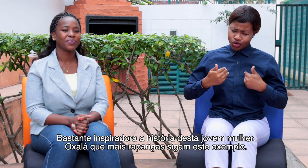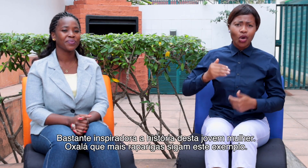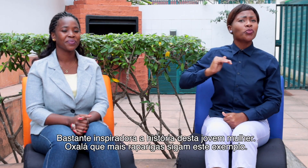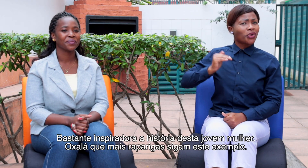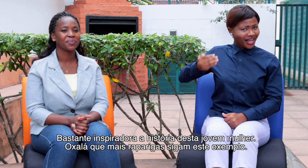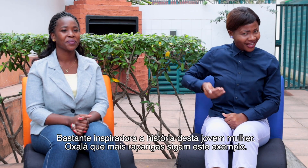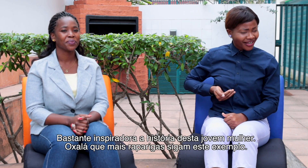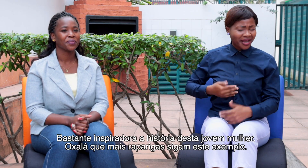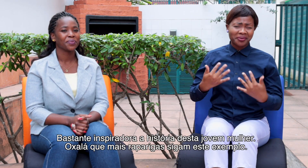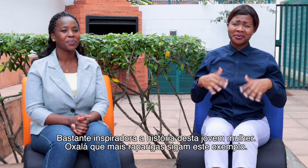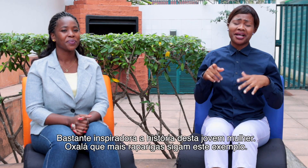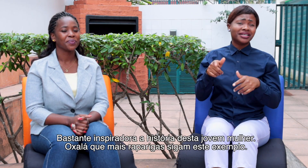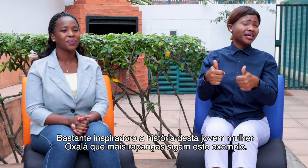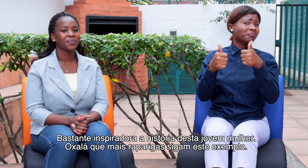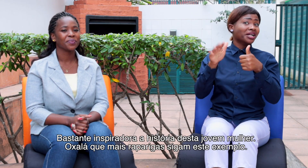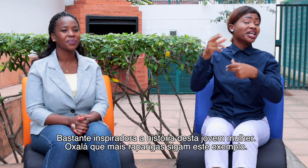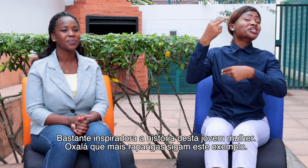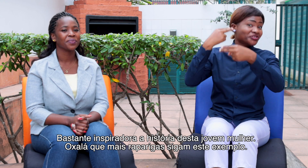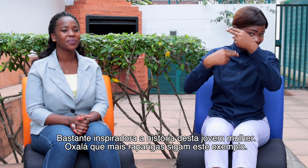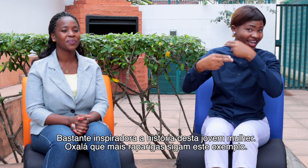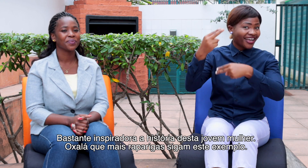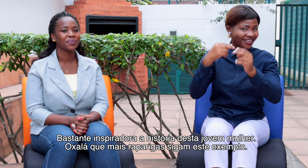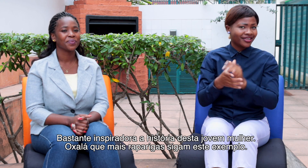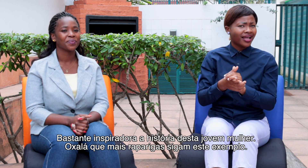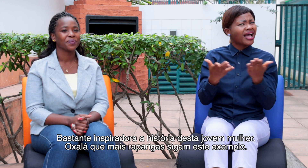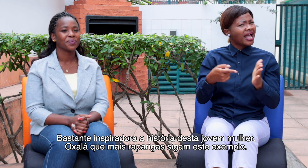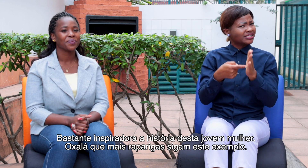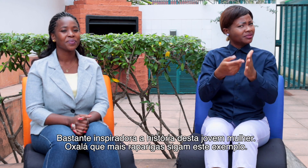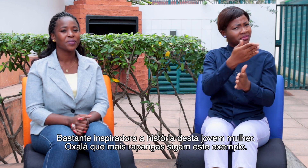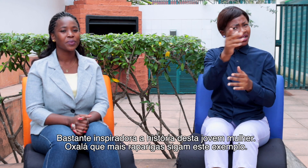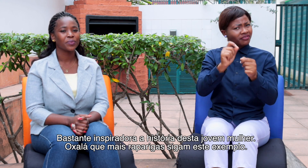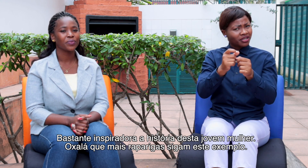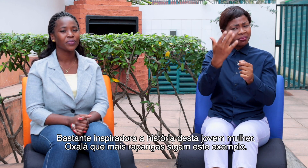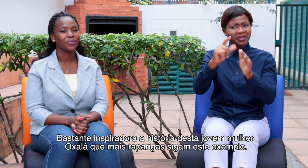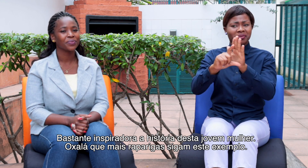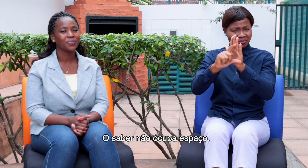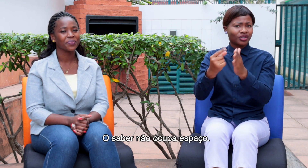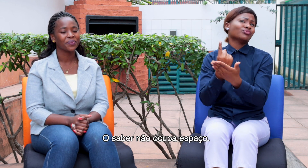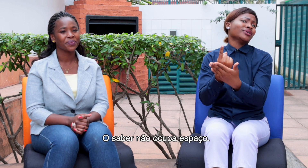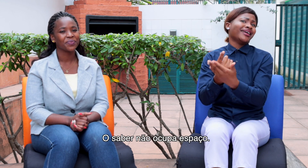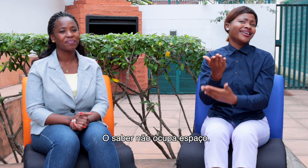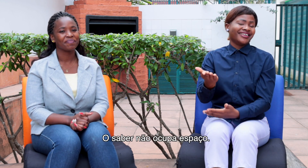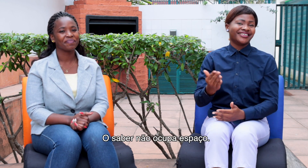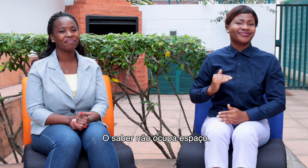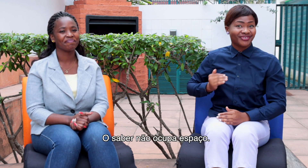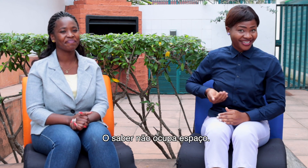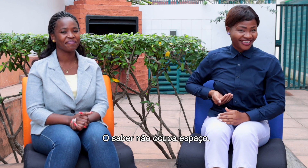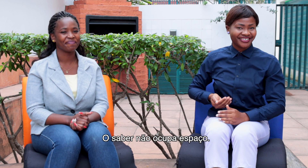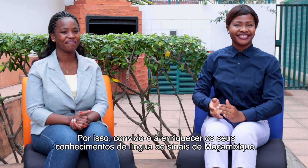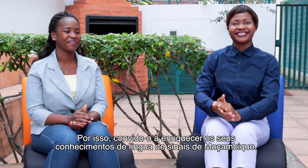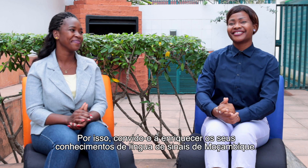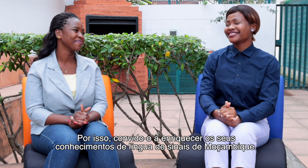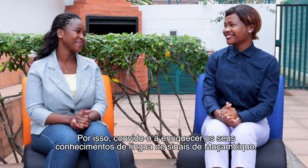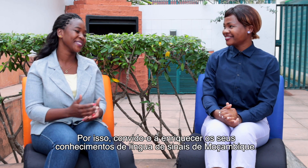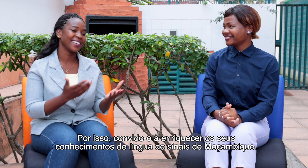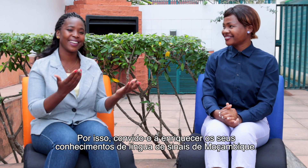Bastante inspiradora a história desta jovem mulher. Oxalá que mais raparigas sigam este exemplo. O saber não ocupa espaço,